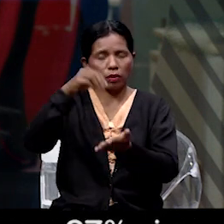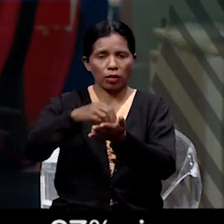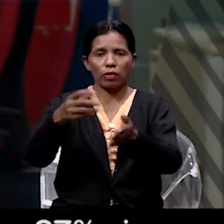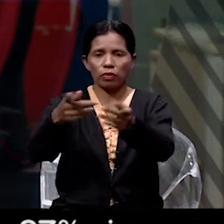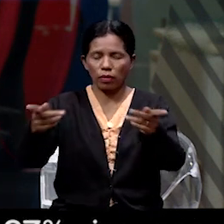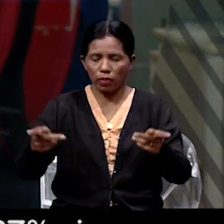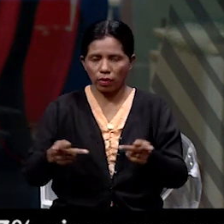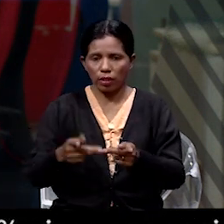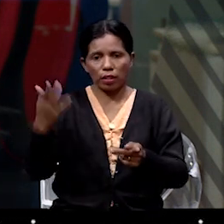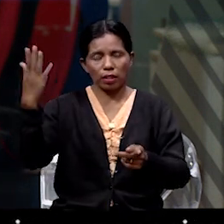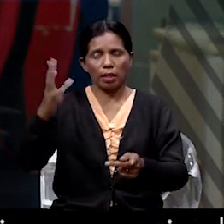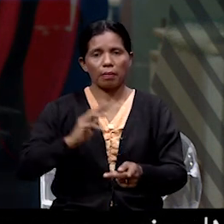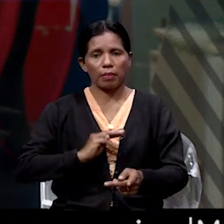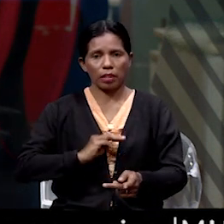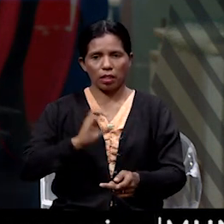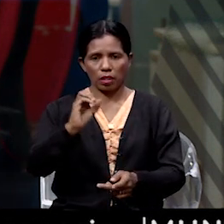entrada metinaro.